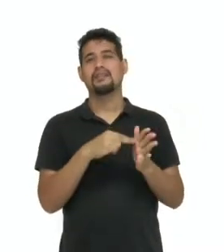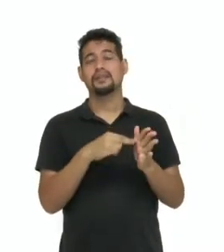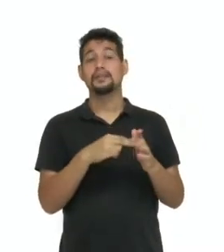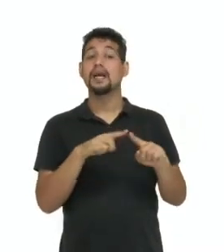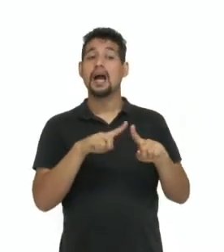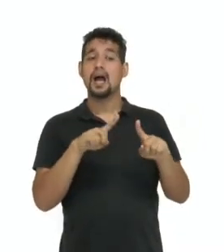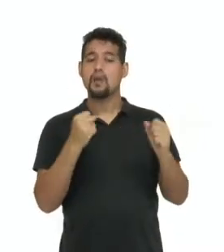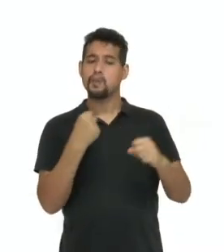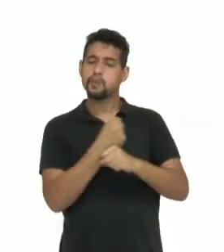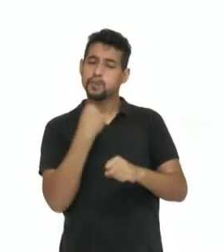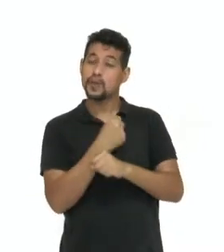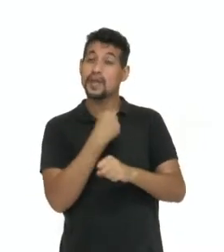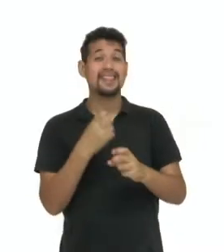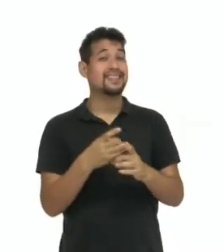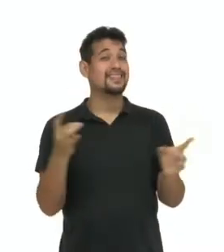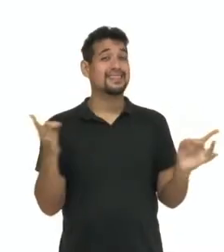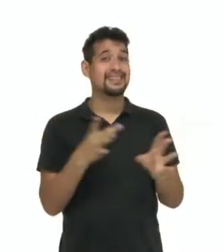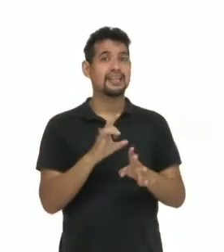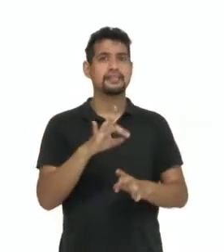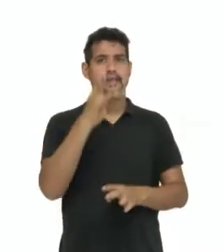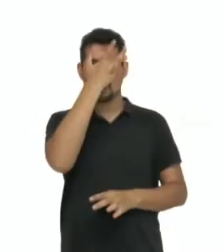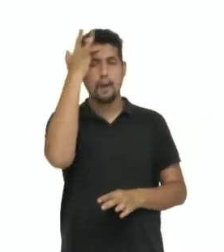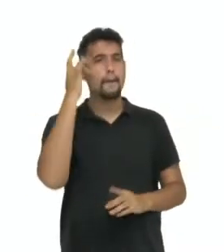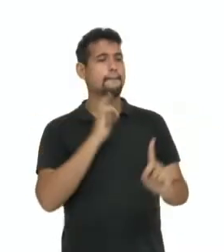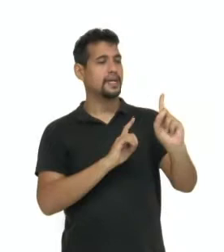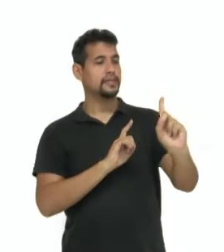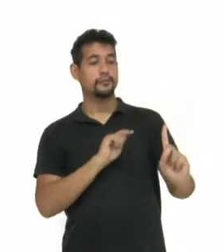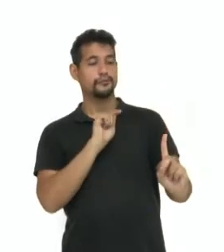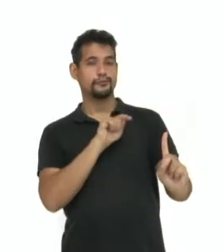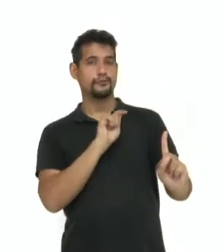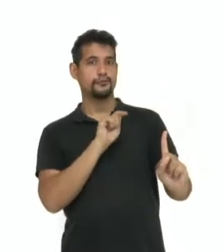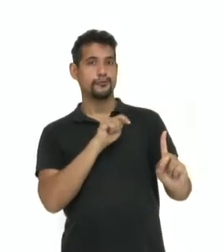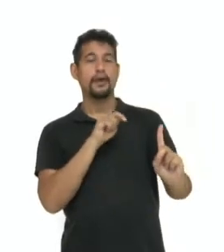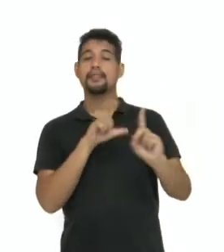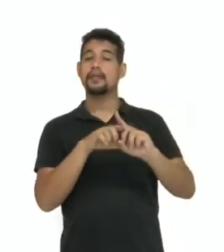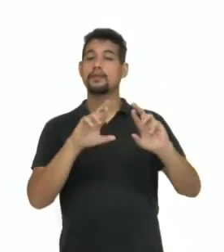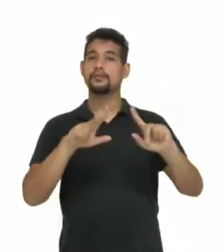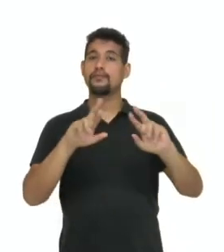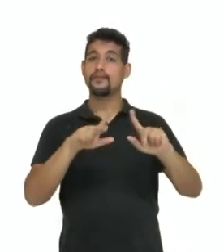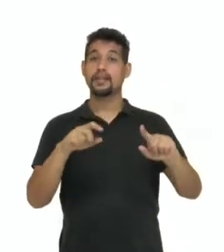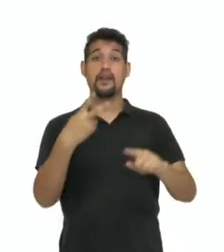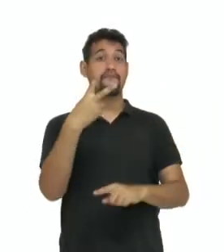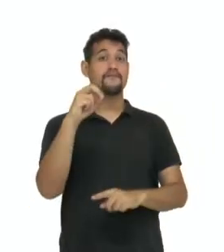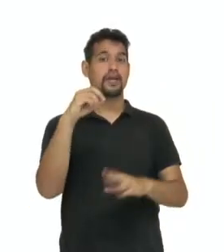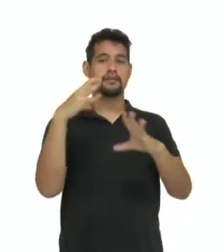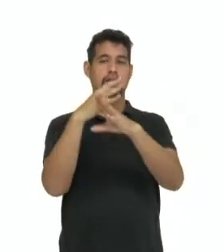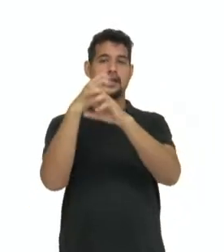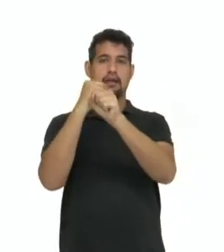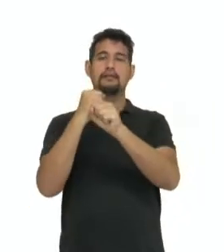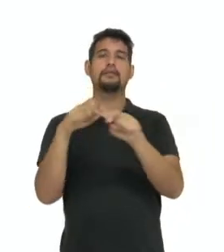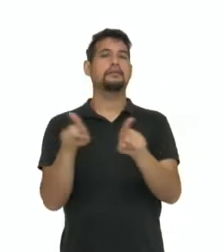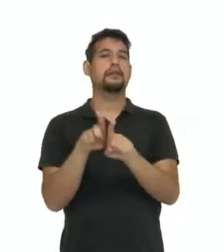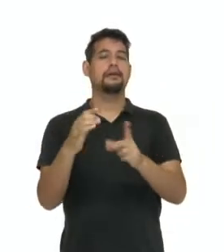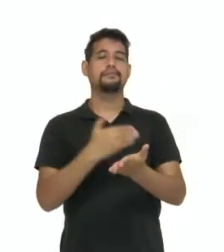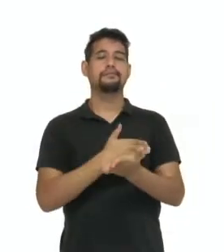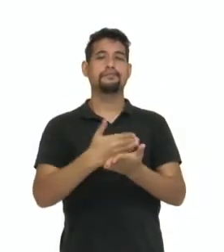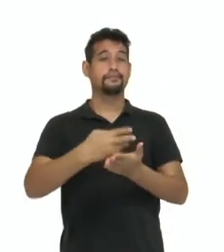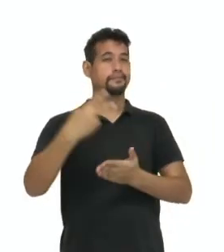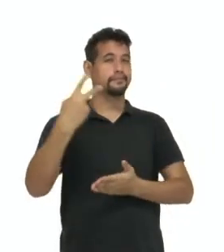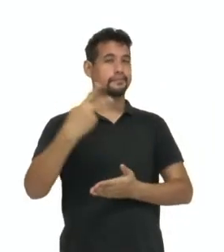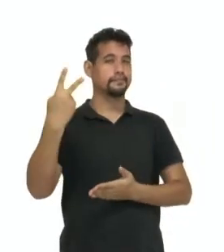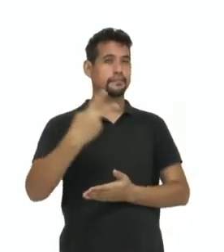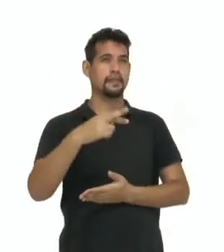luta termina caso um dos competidores atinja uma diferença de 20 pontos a partir do